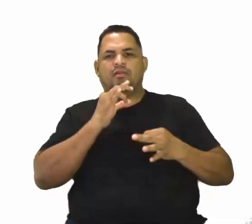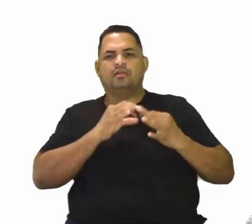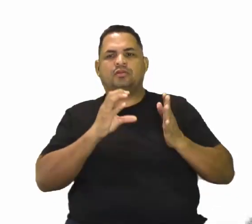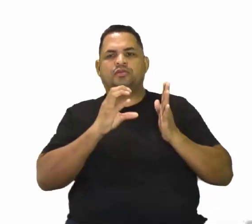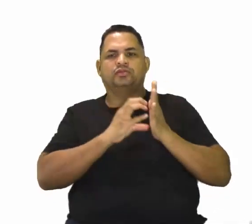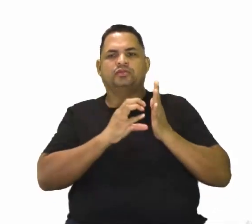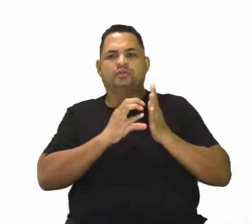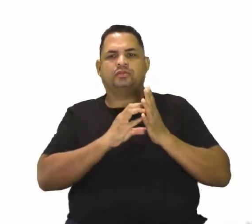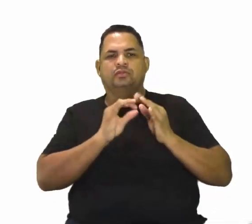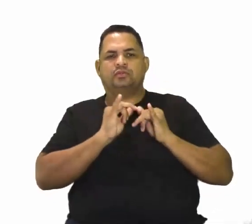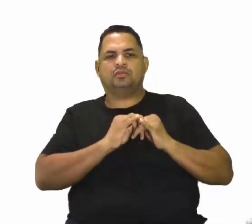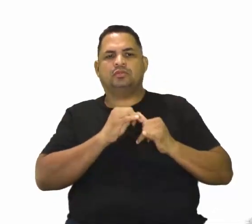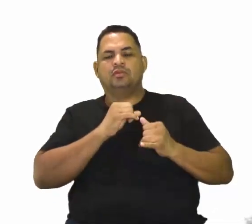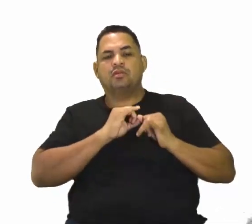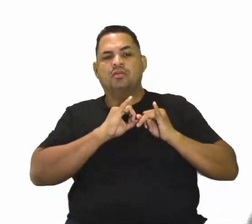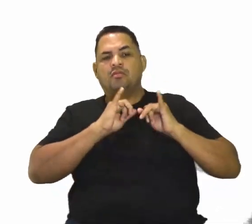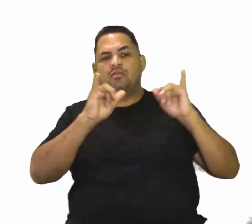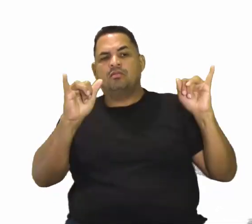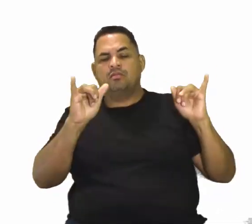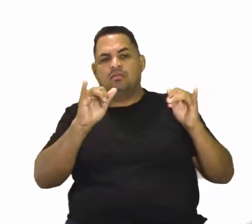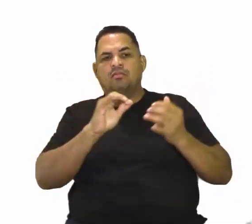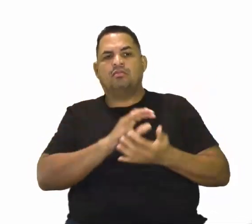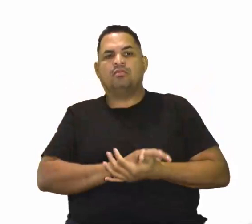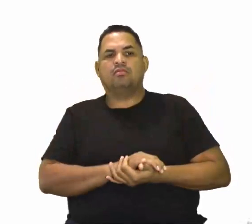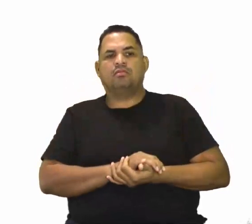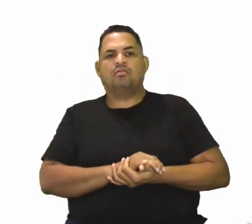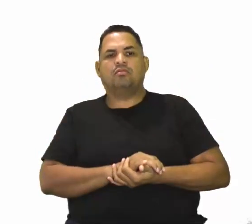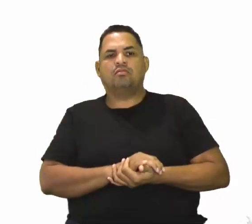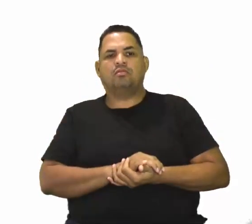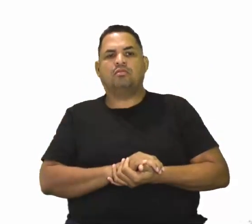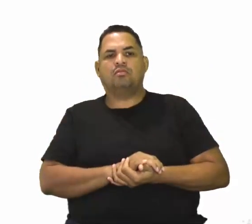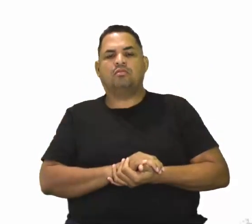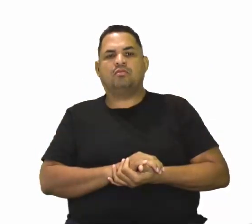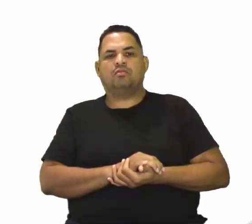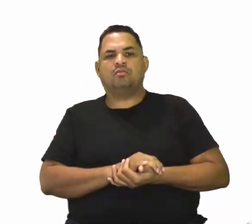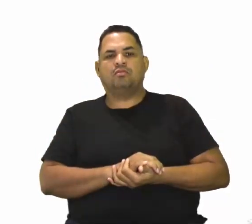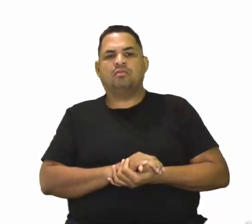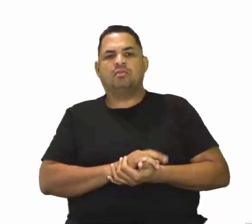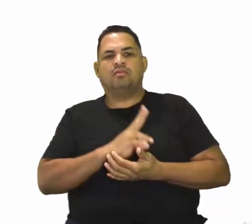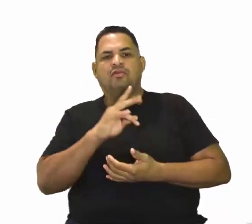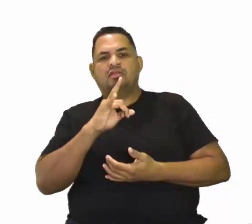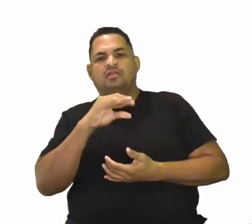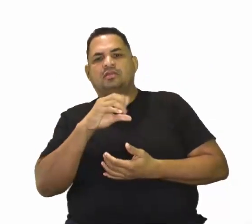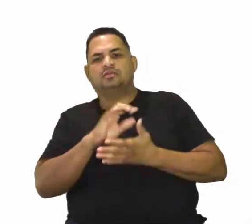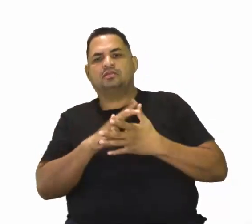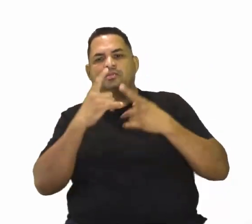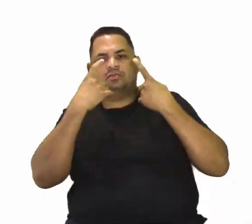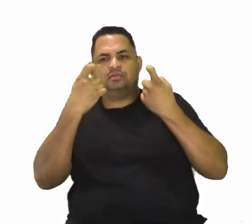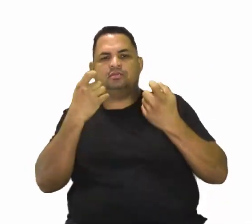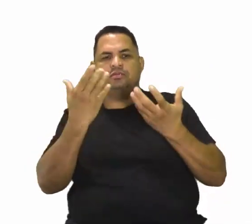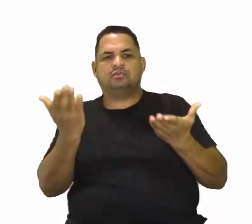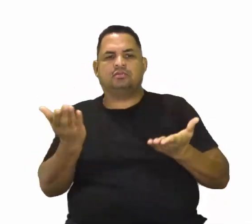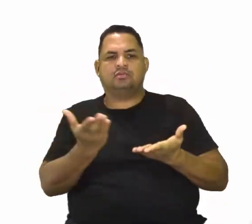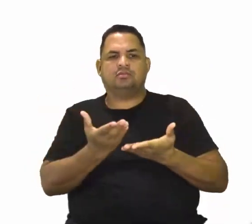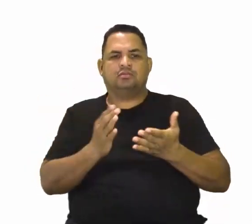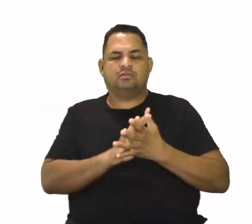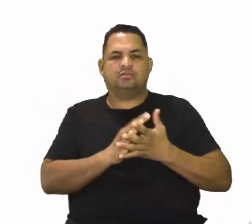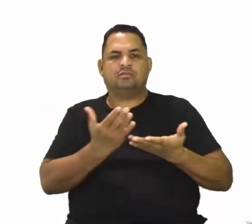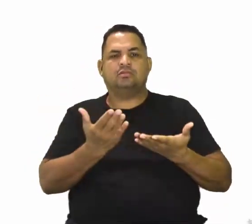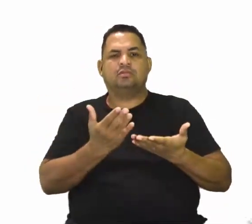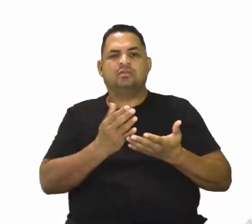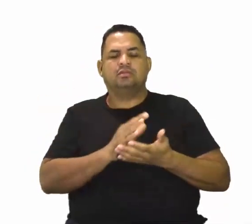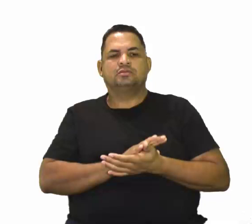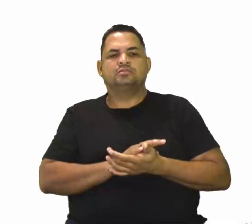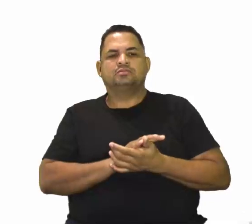símbolo, propaganda, atos públicos, vandalismo e violência são,